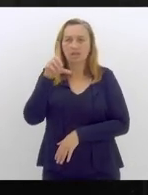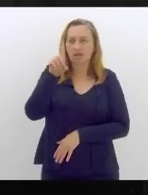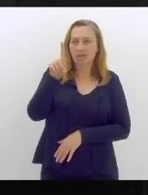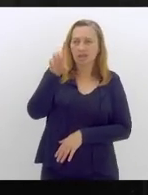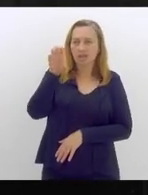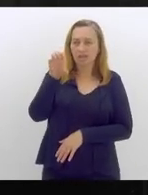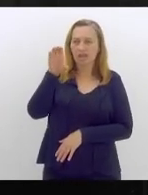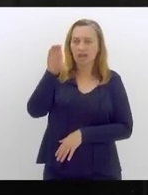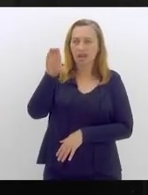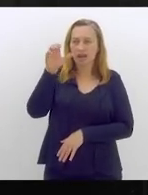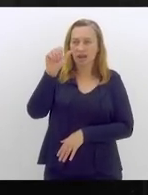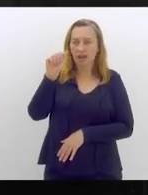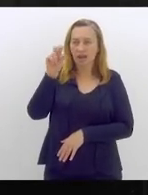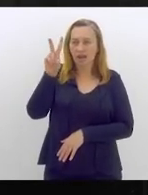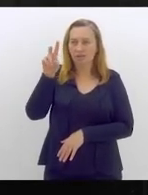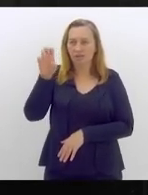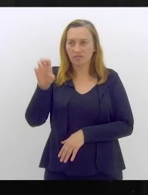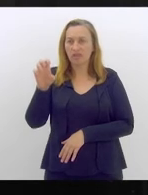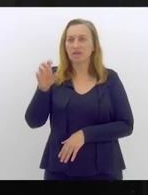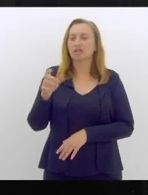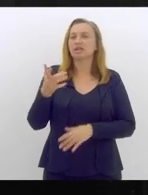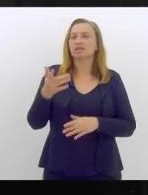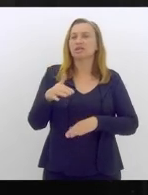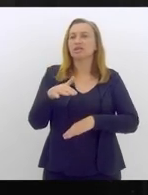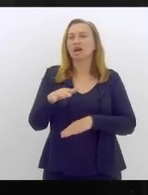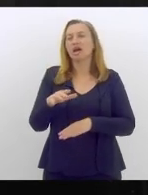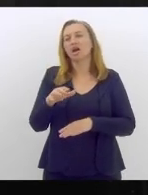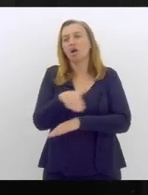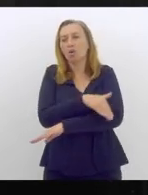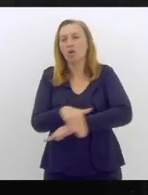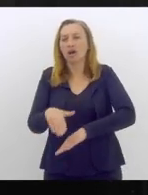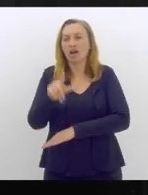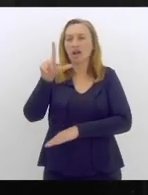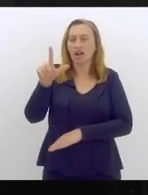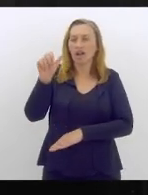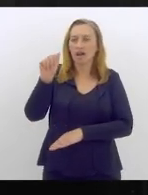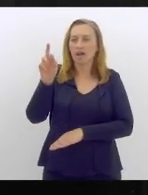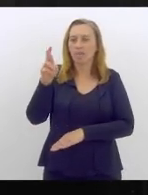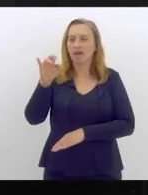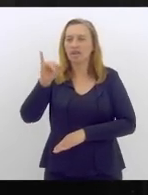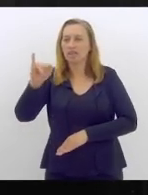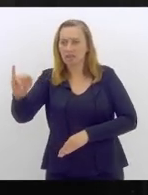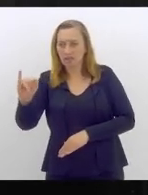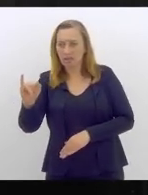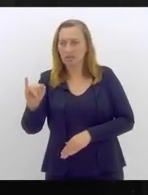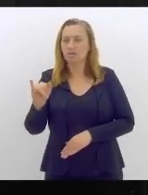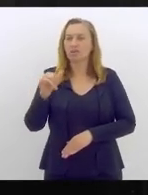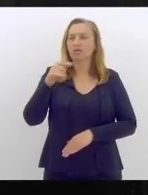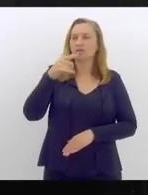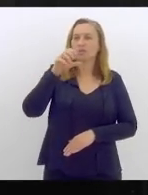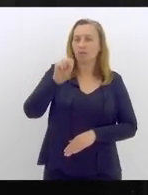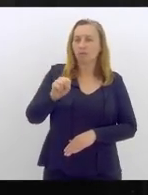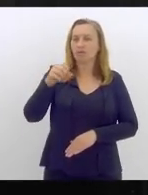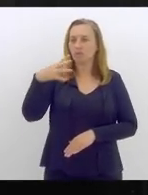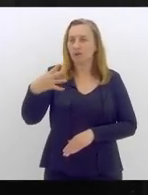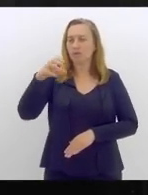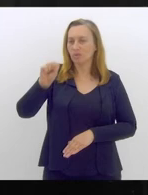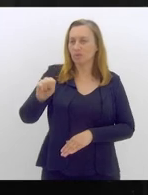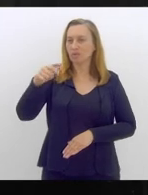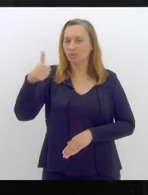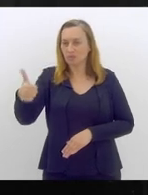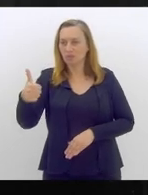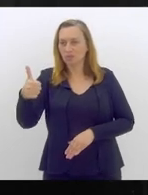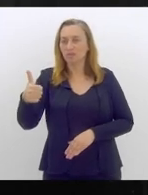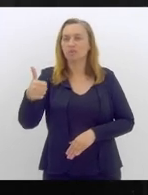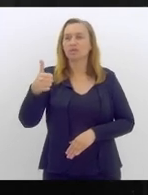é que fica ali na Rua do Lavradio que o telefone é 2334-8481 Conselho